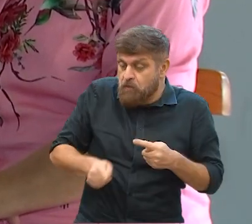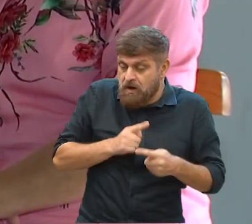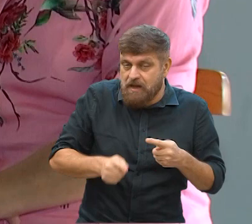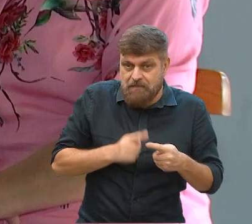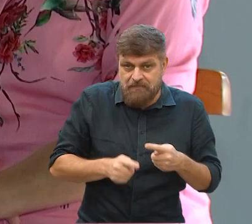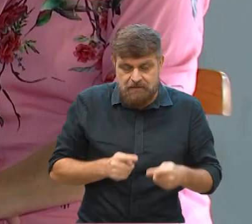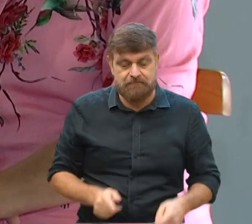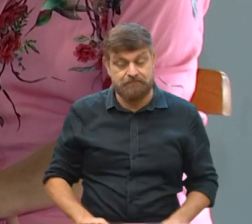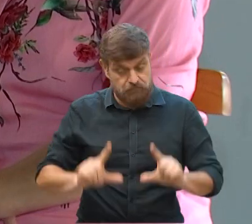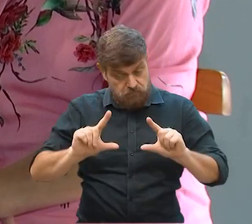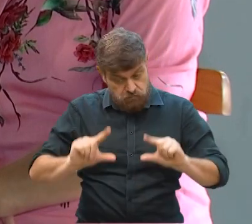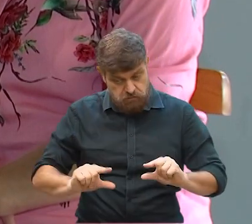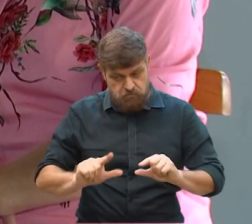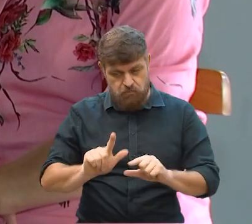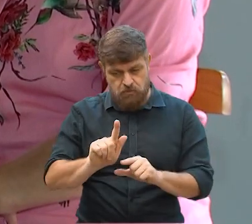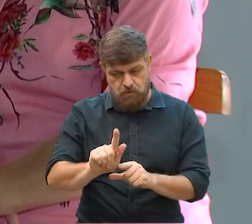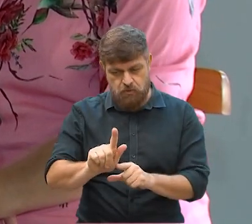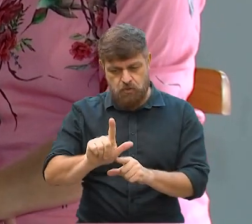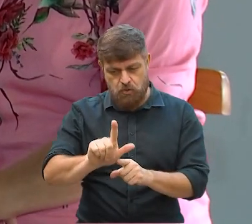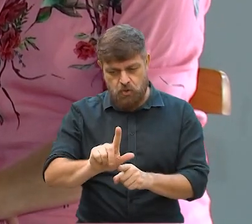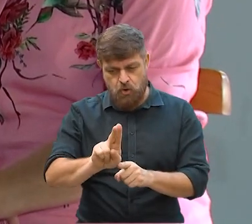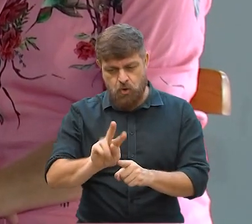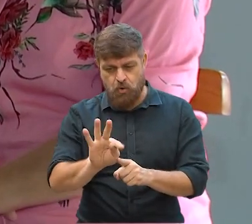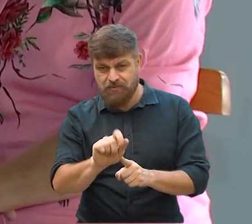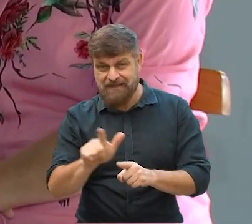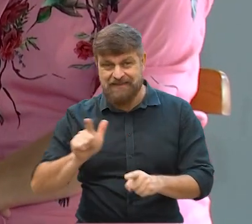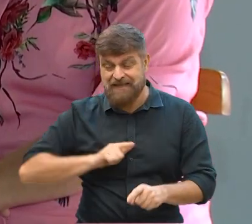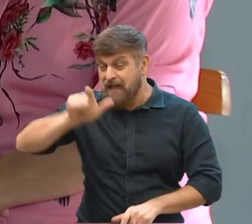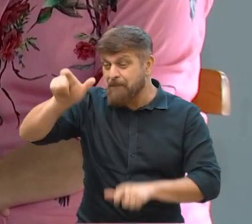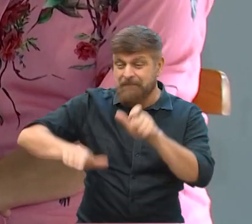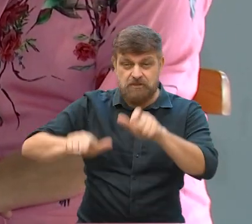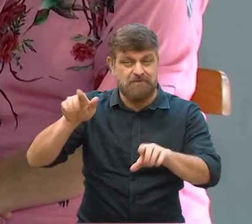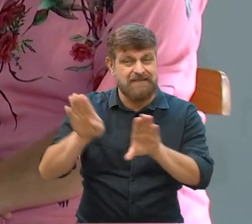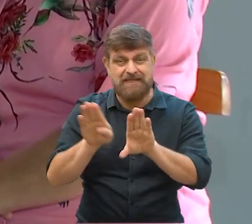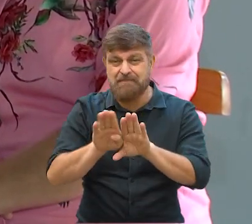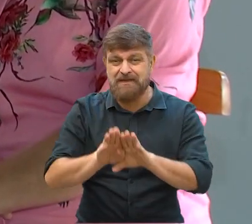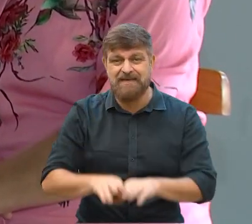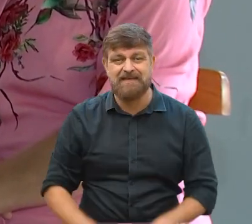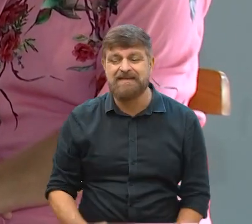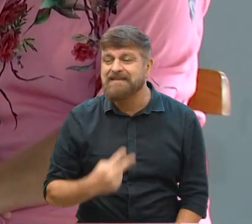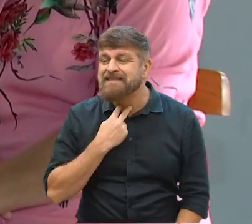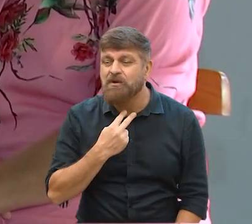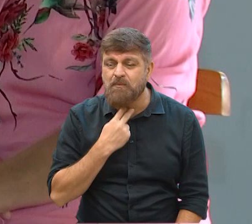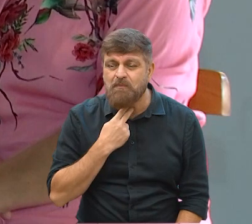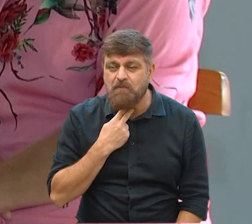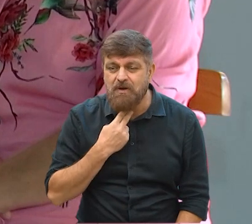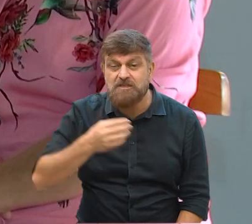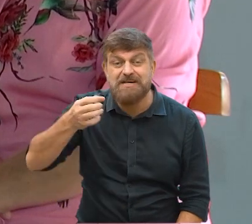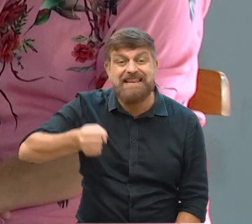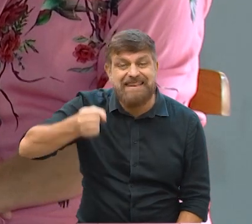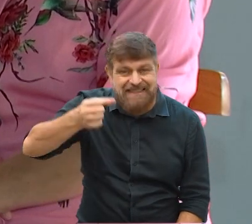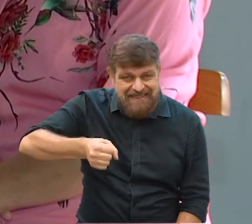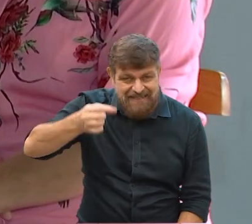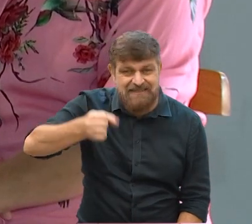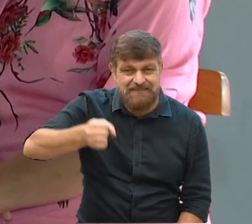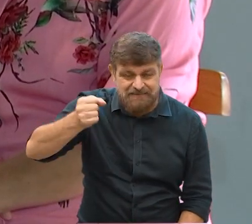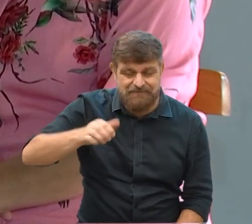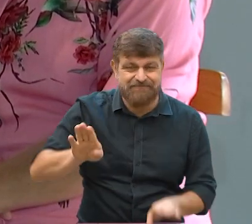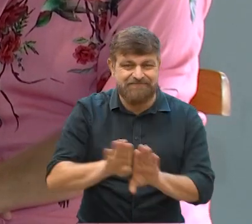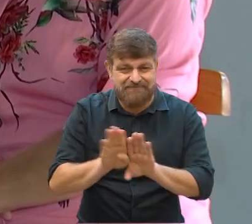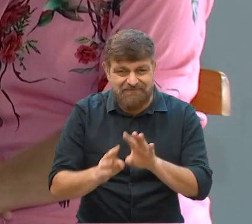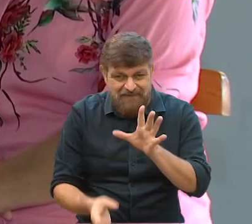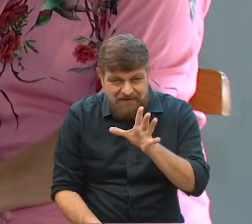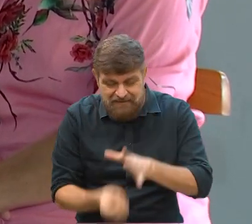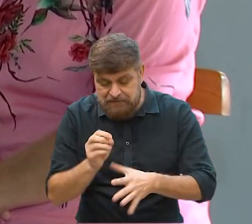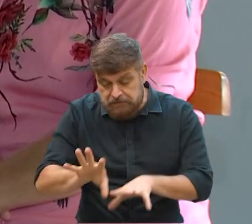glúten. Assim como existem pessoas que são intolerantes à lactose também. E elas precisam evitar o leite, porque senão elas